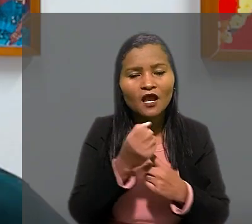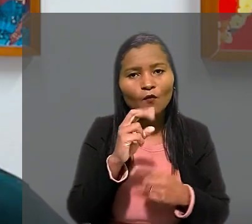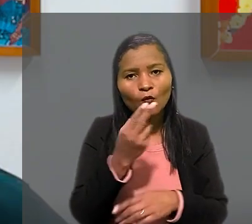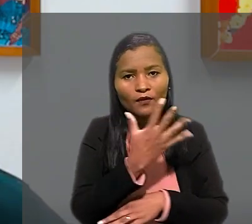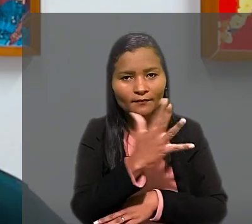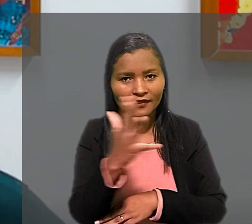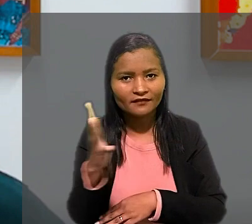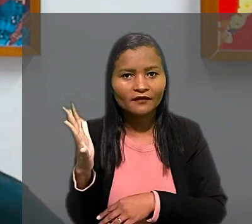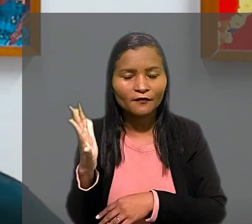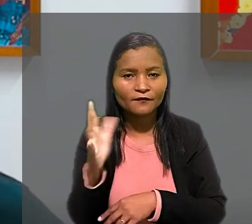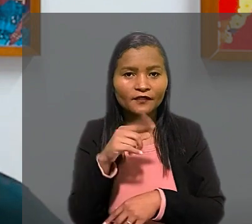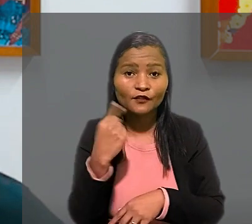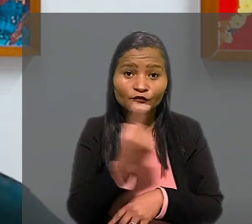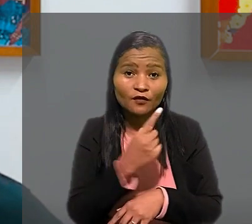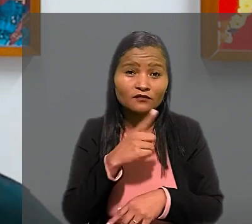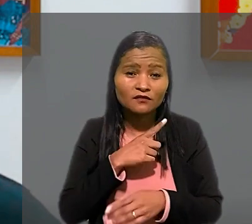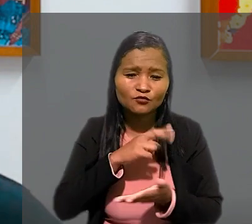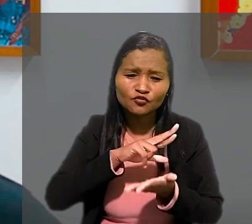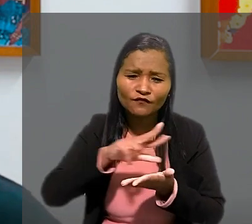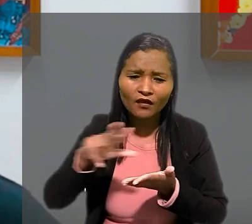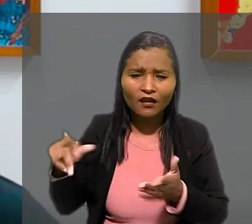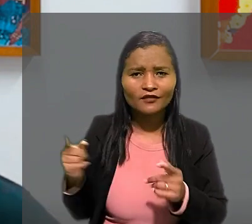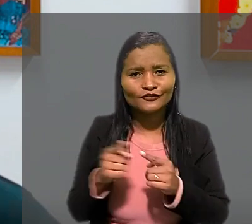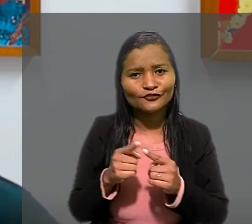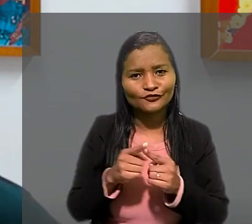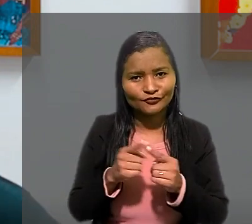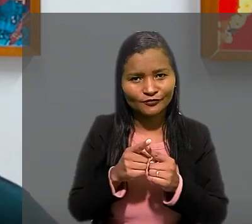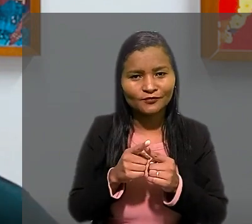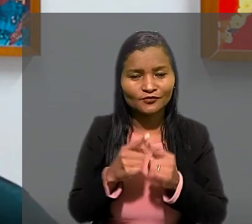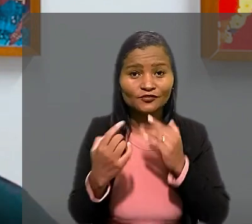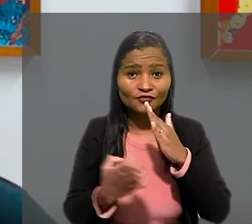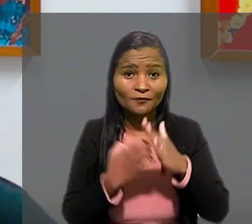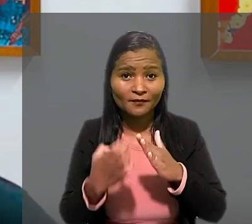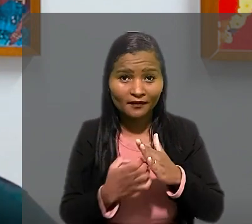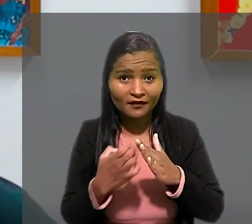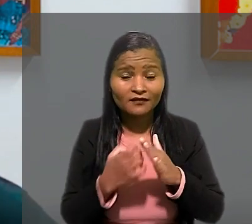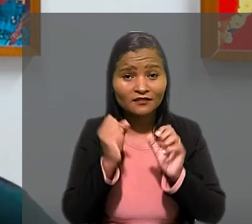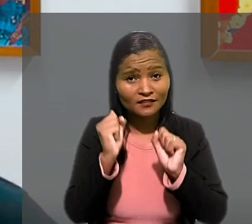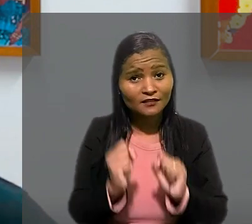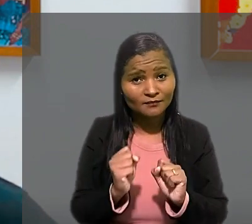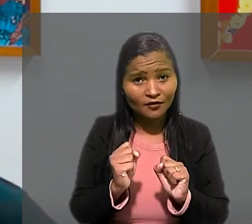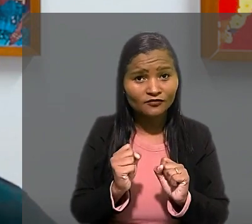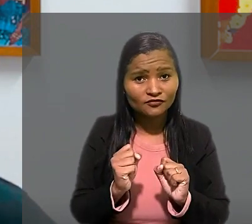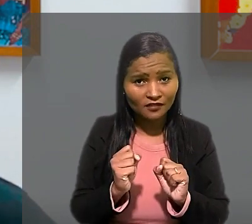ambiental. Nós temos diferentes tipos de organizações que podem ser consideradas